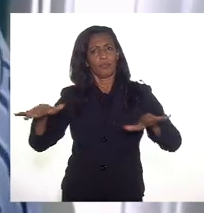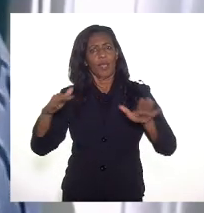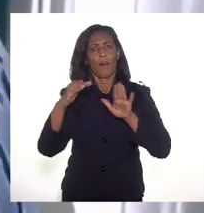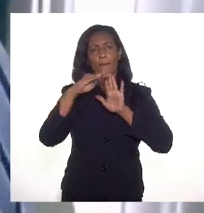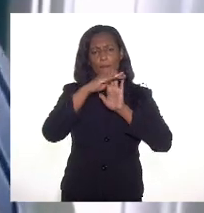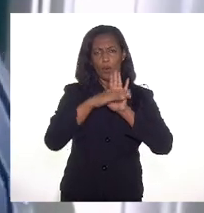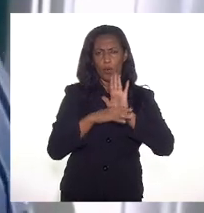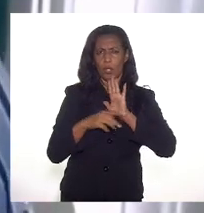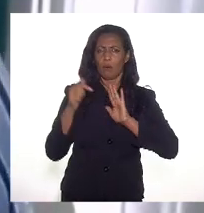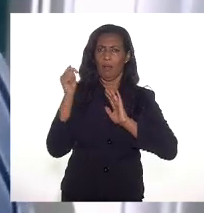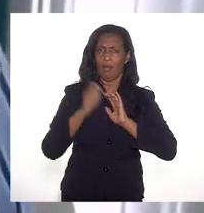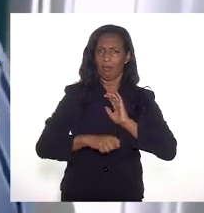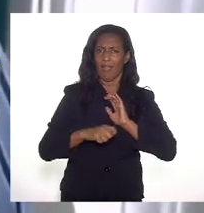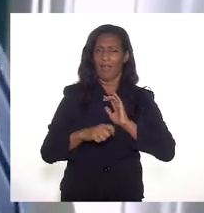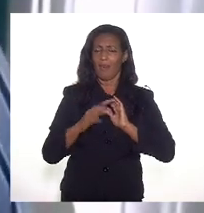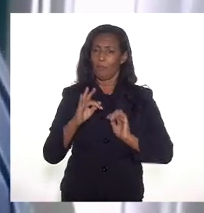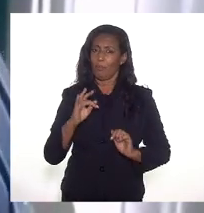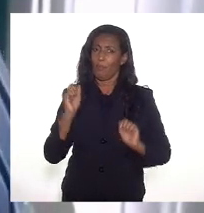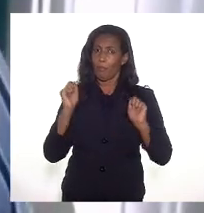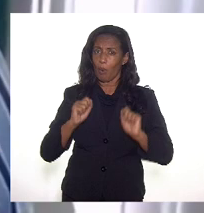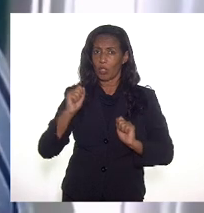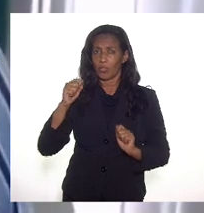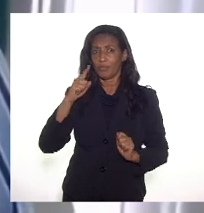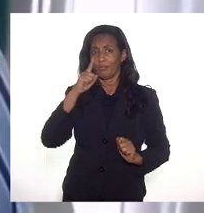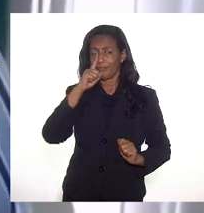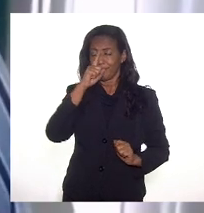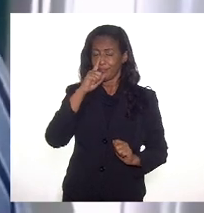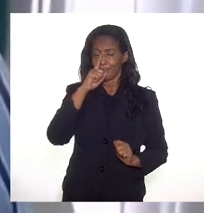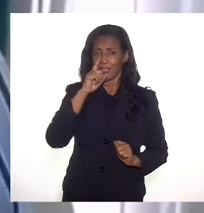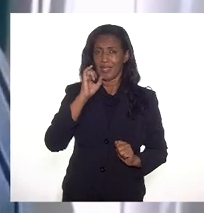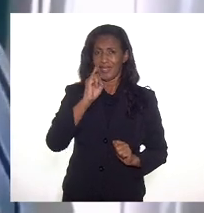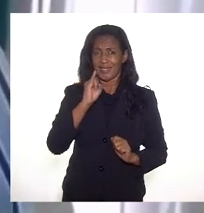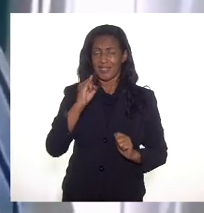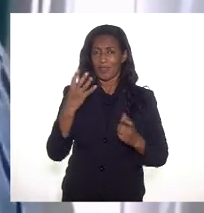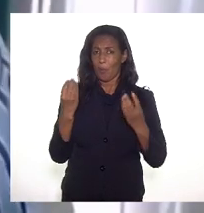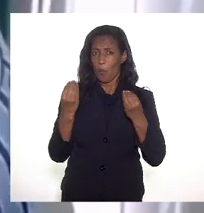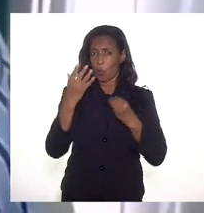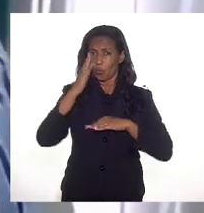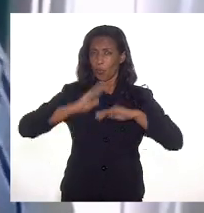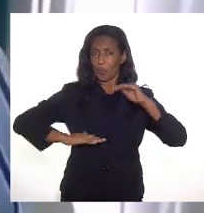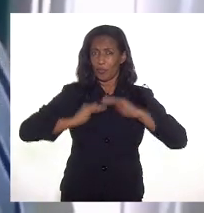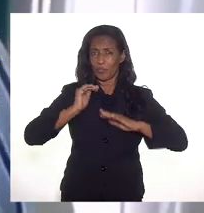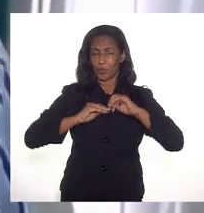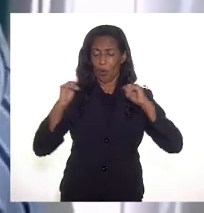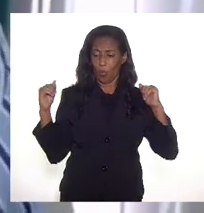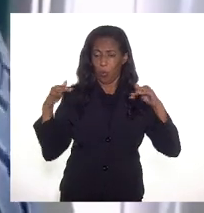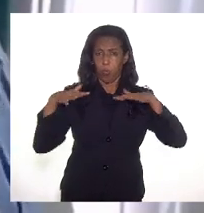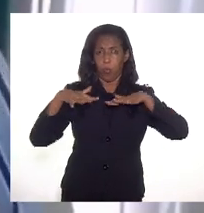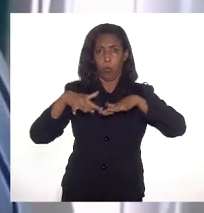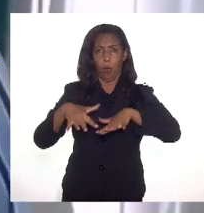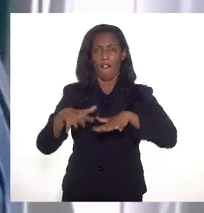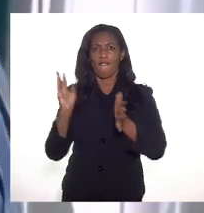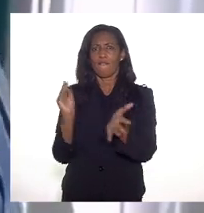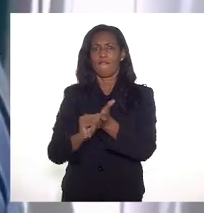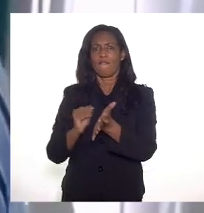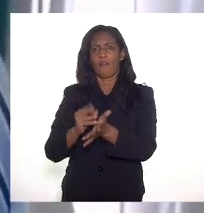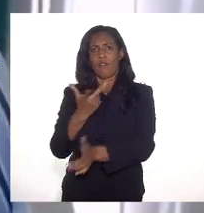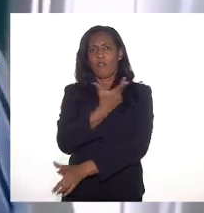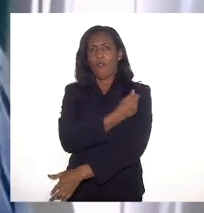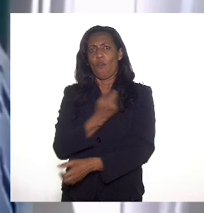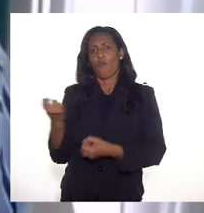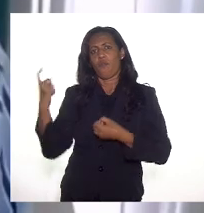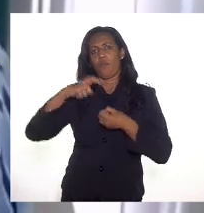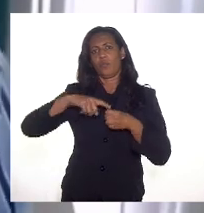minha opinião, podem ser agravados se a gente tiver uma presença maciça de profissionais da educação não imunizados, voltando às